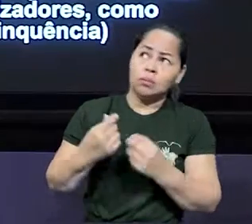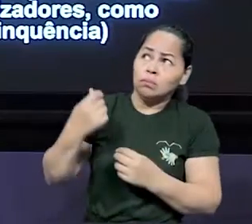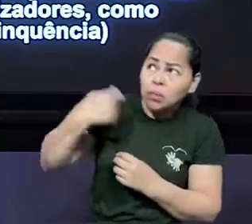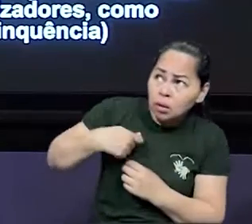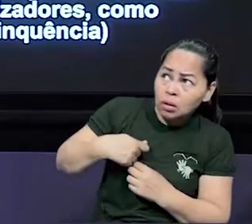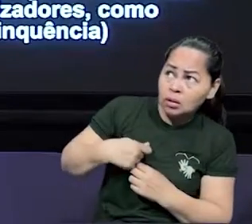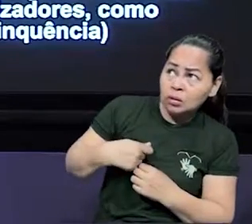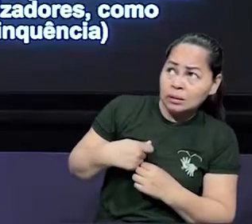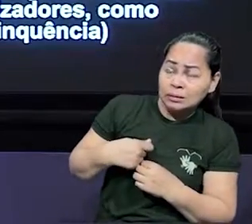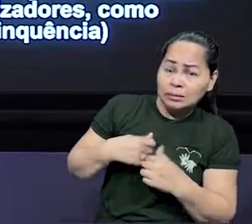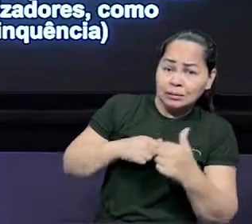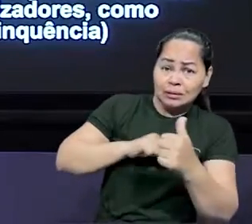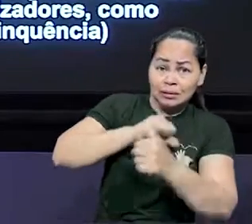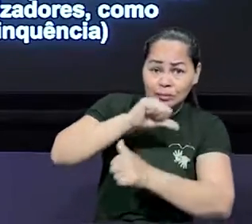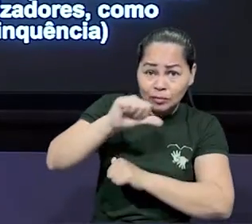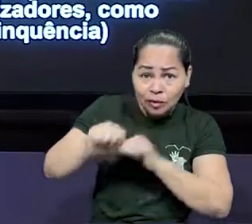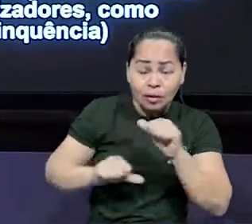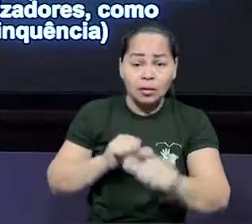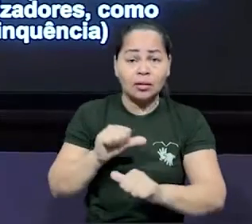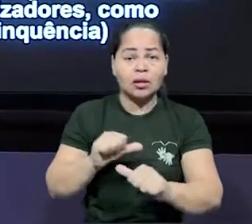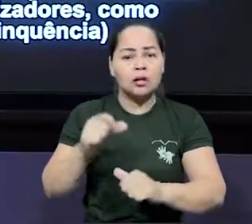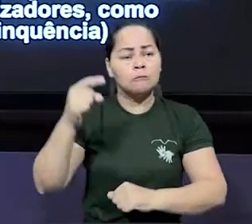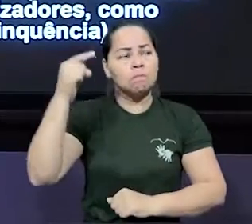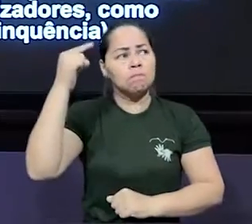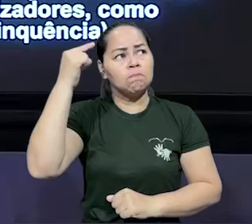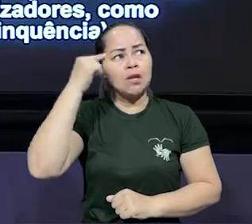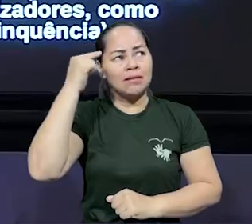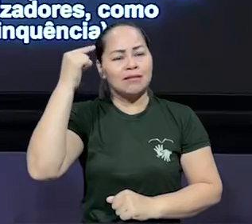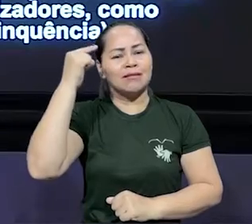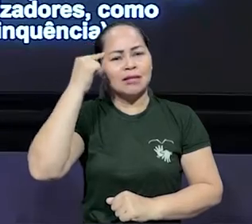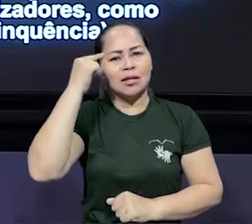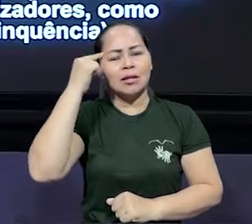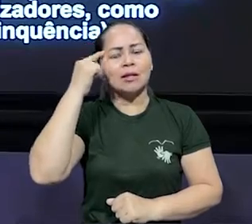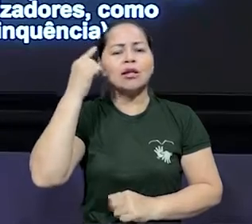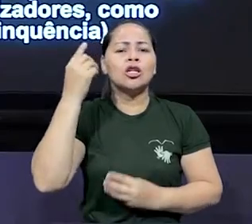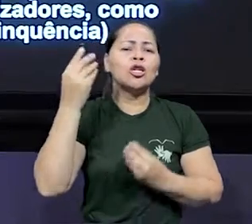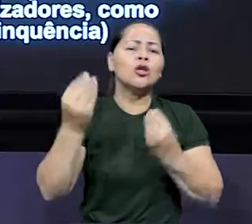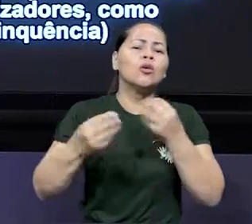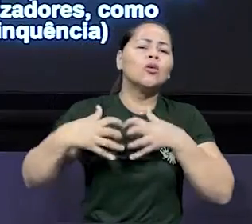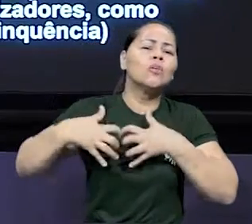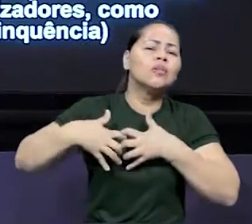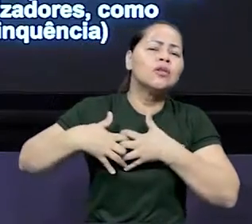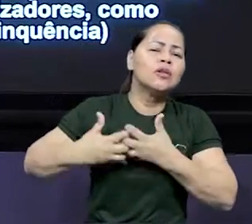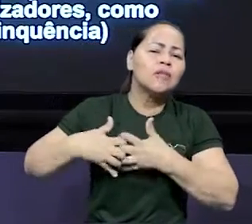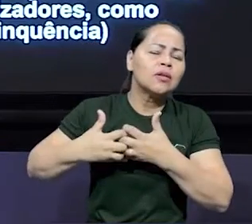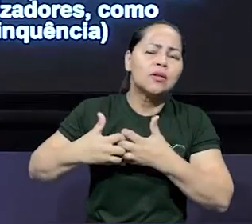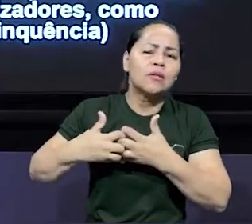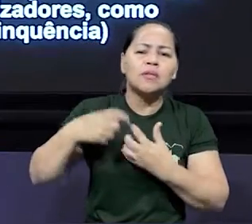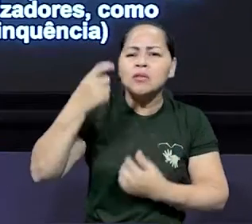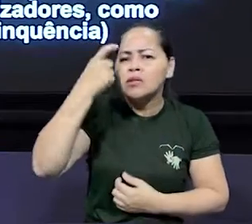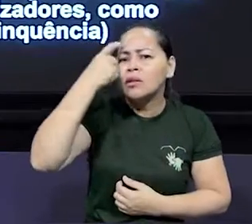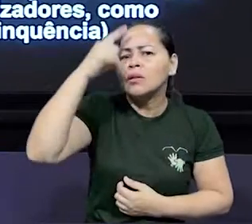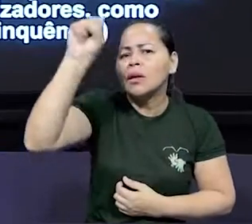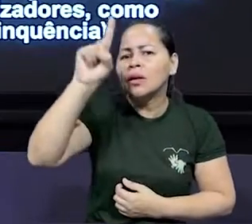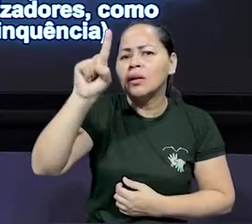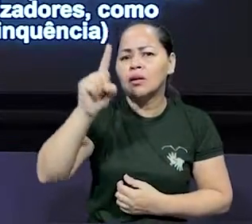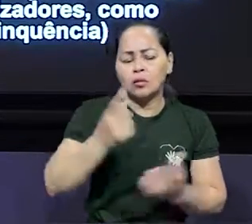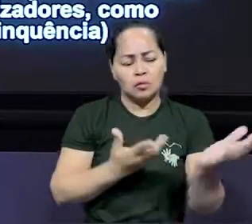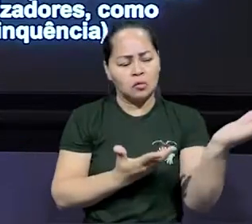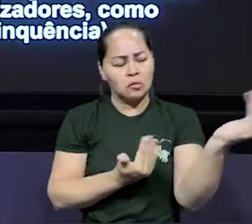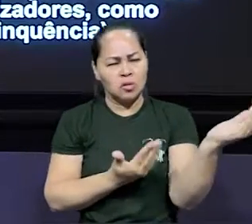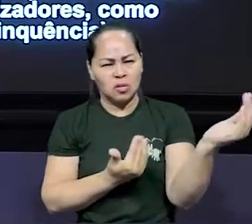dessas mudanças, a gente pode então pensar de onde vem essa ideia dos jovens